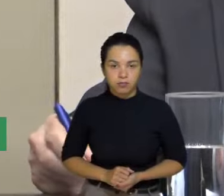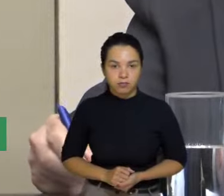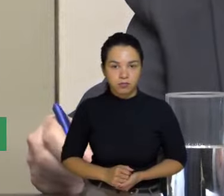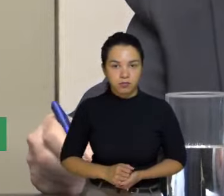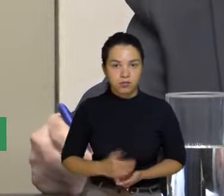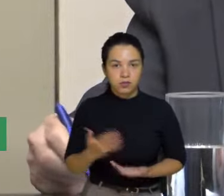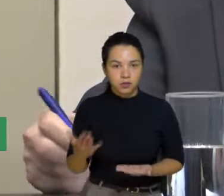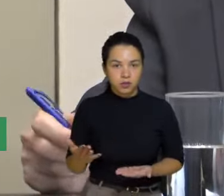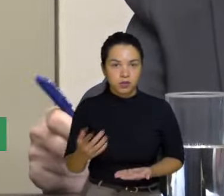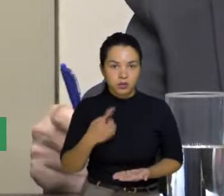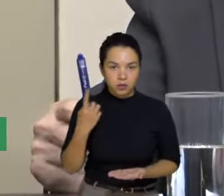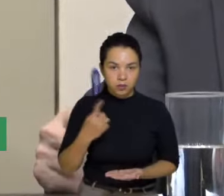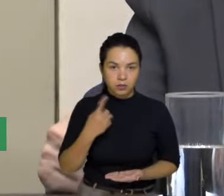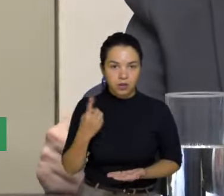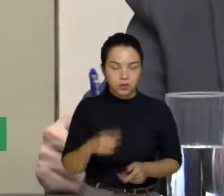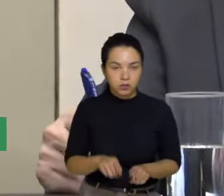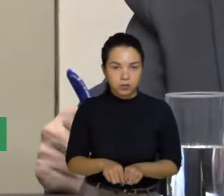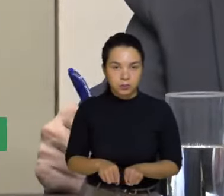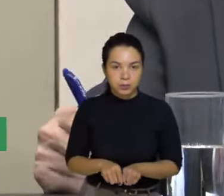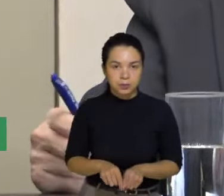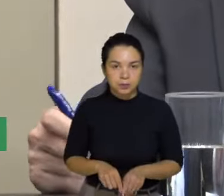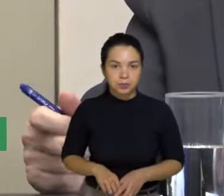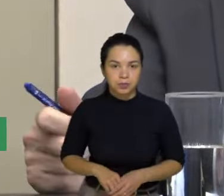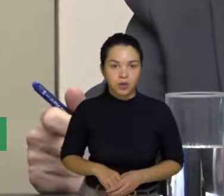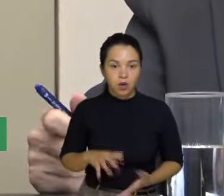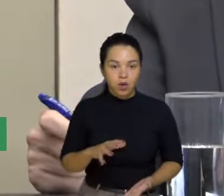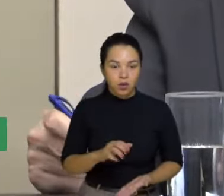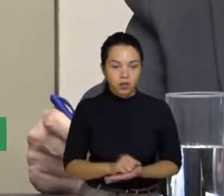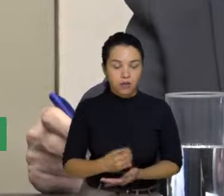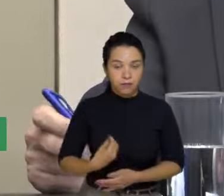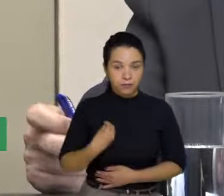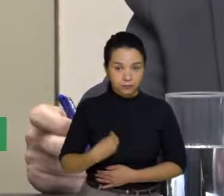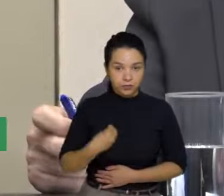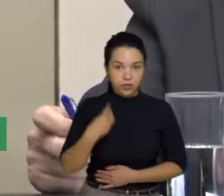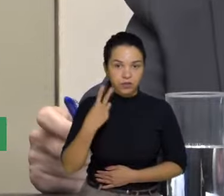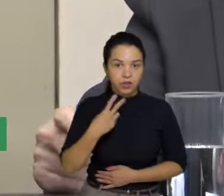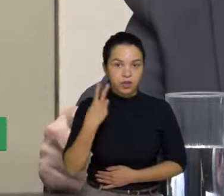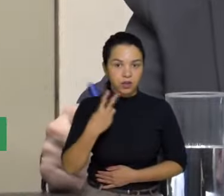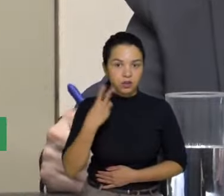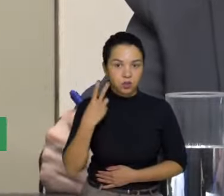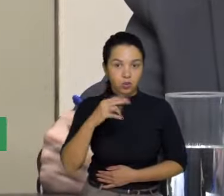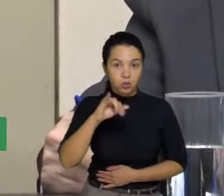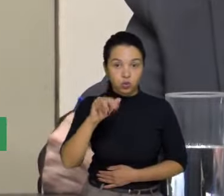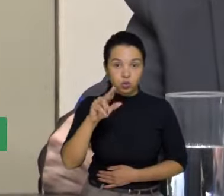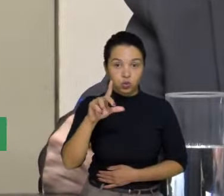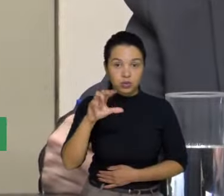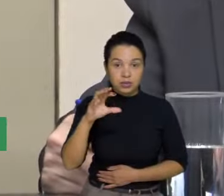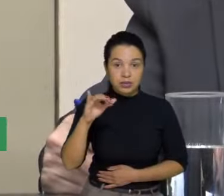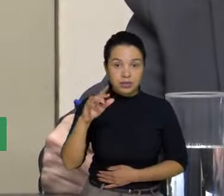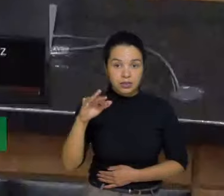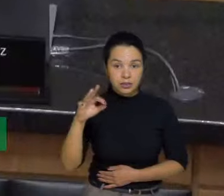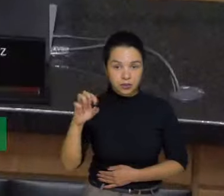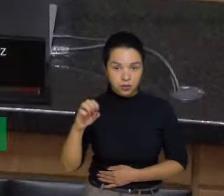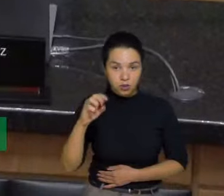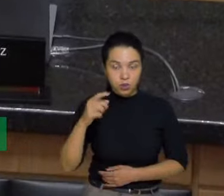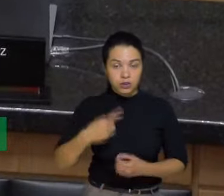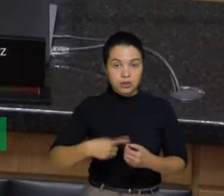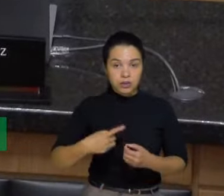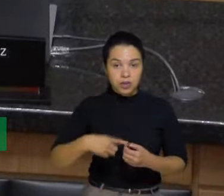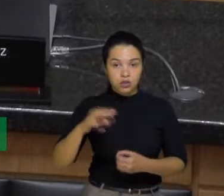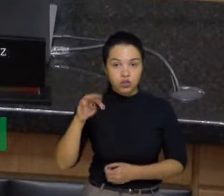presidente, eu queria registrar a presença do vereador Juscelino Cume, de Nova Trento, a capital, é o